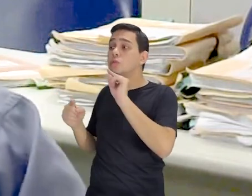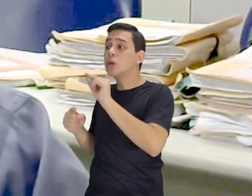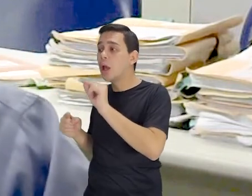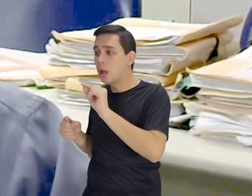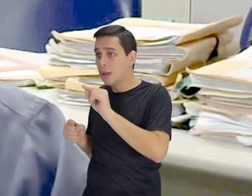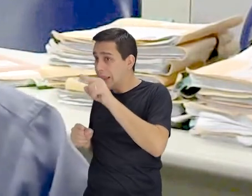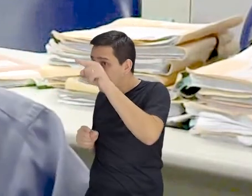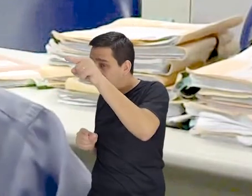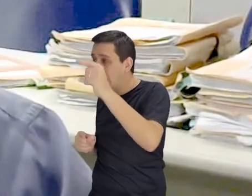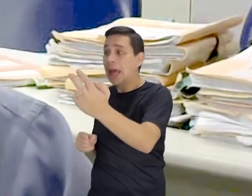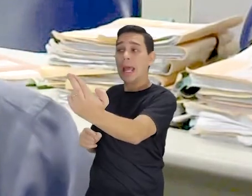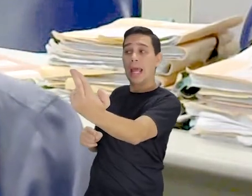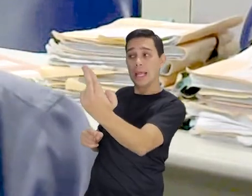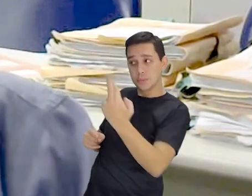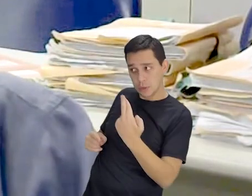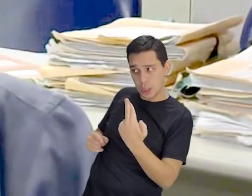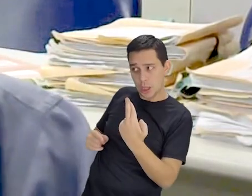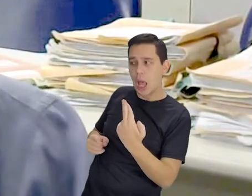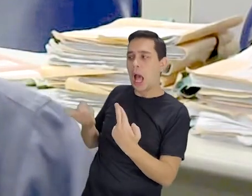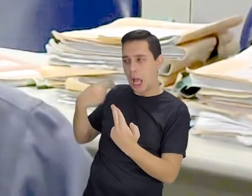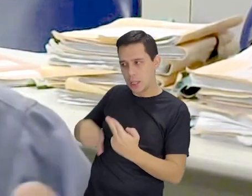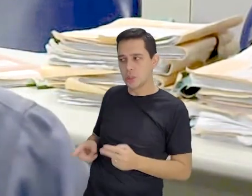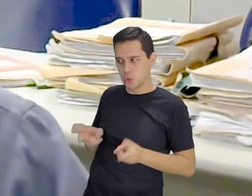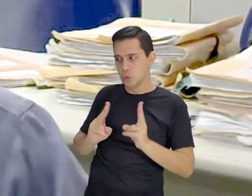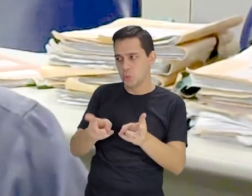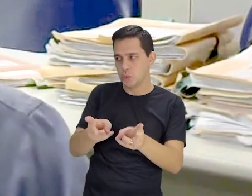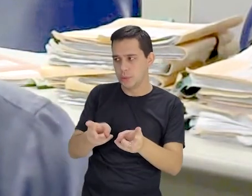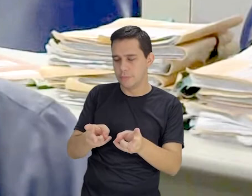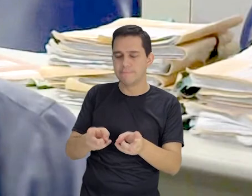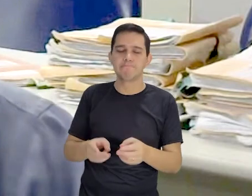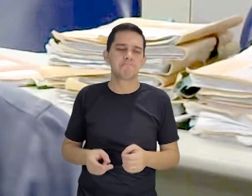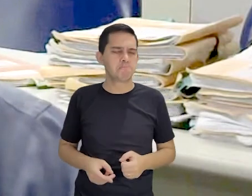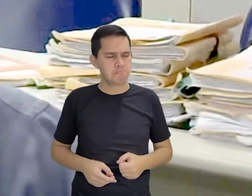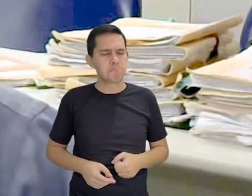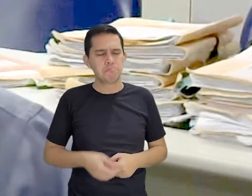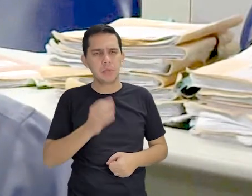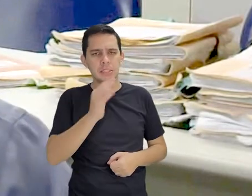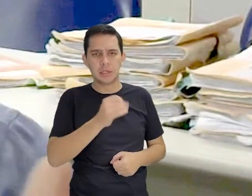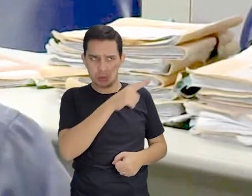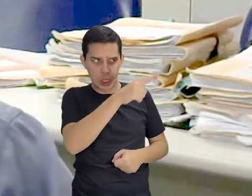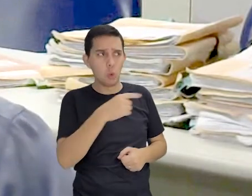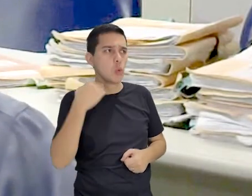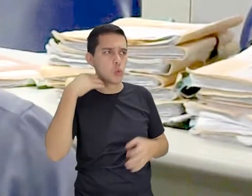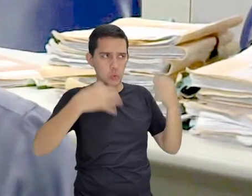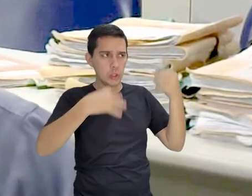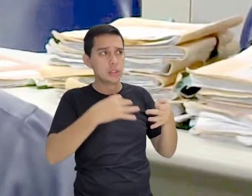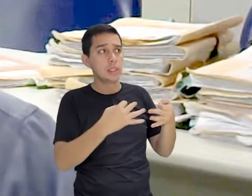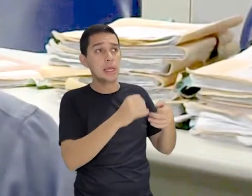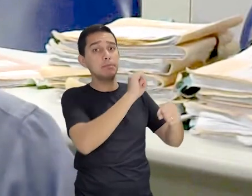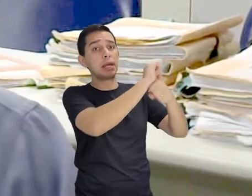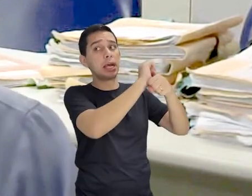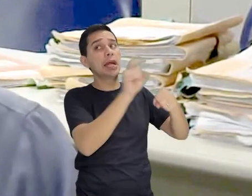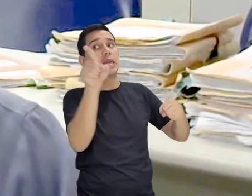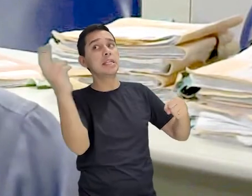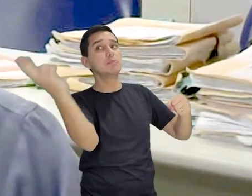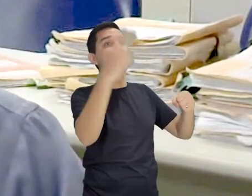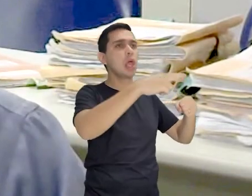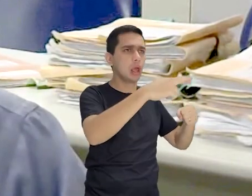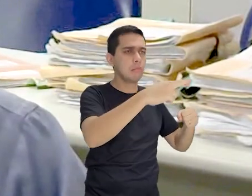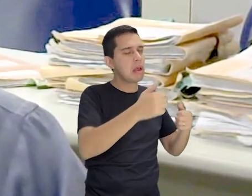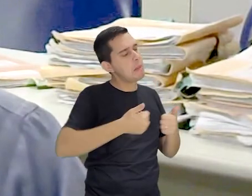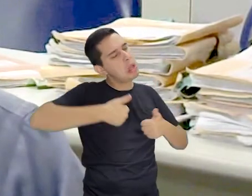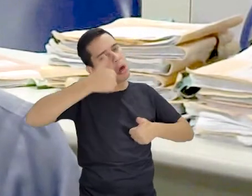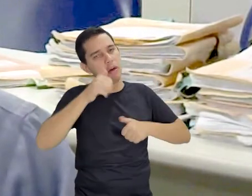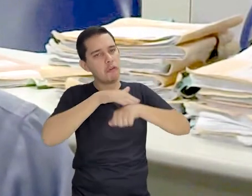Uma postura também bem razoável do magistrado, dando aplicação aí ao princípio da solução consensual dos conflitos. Então, o